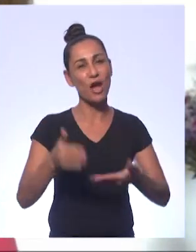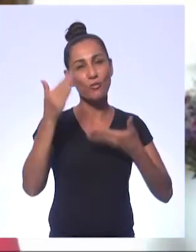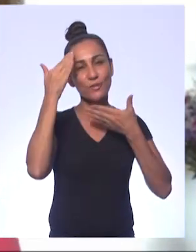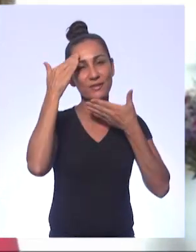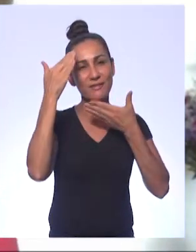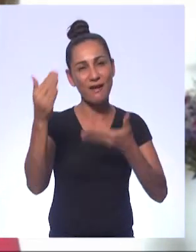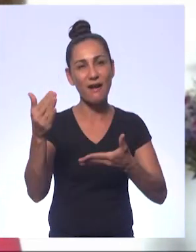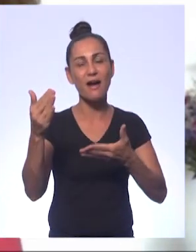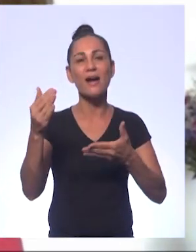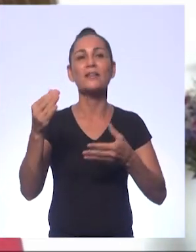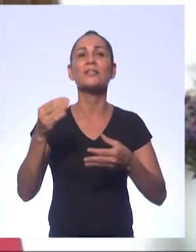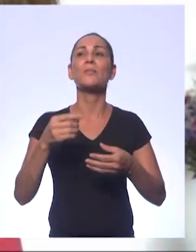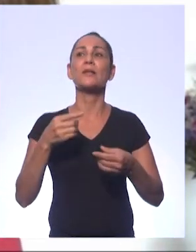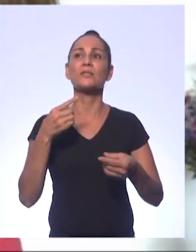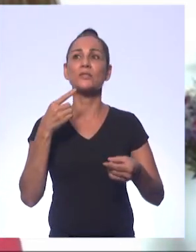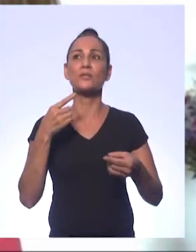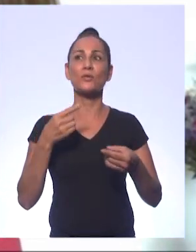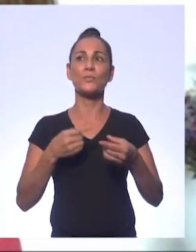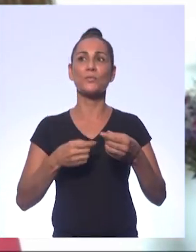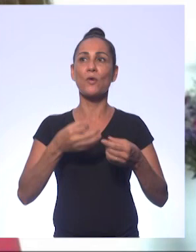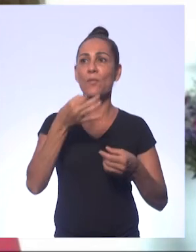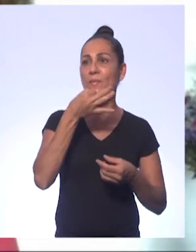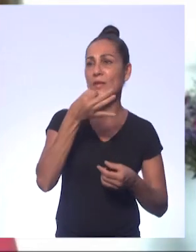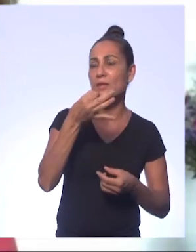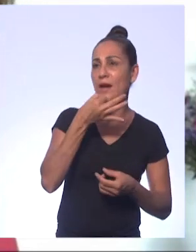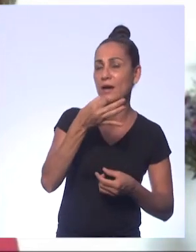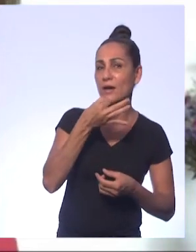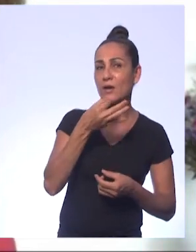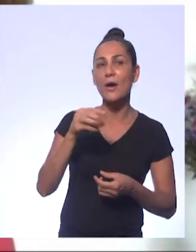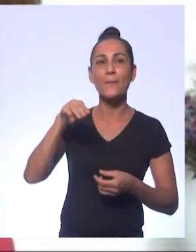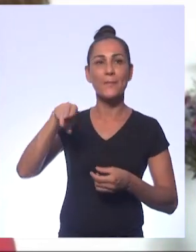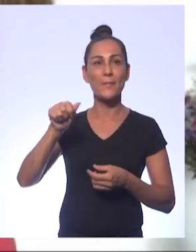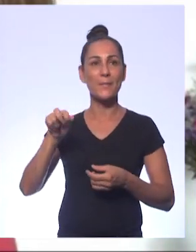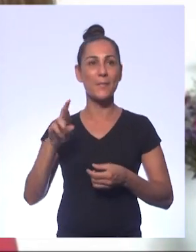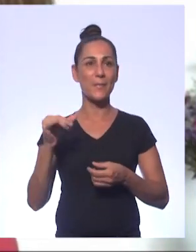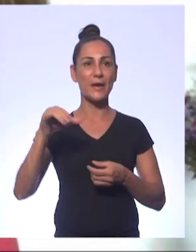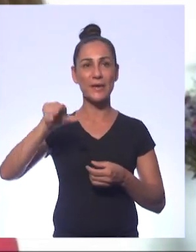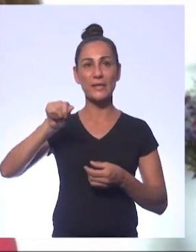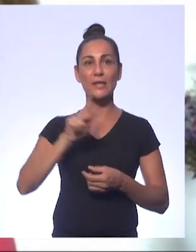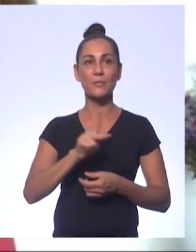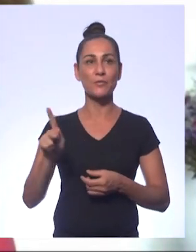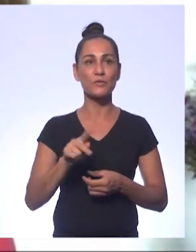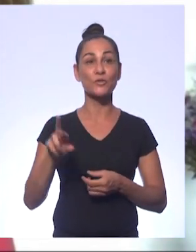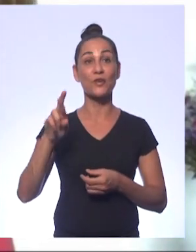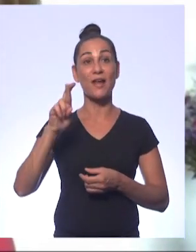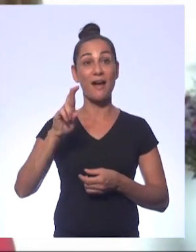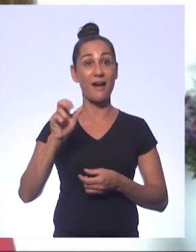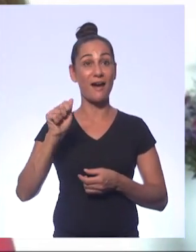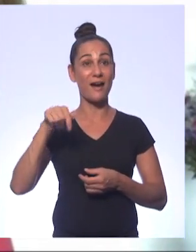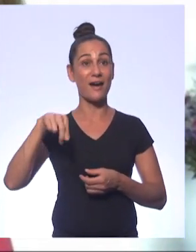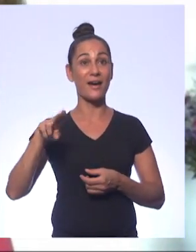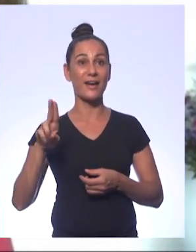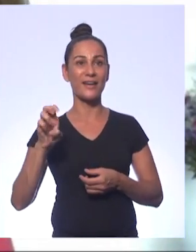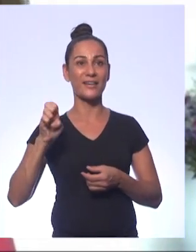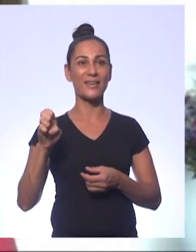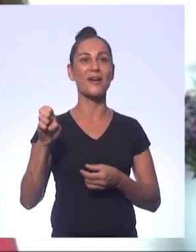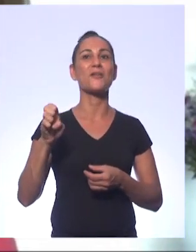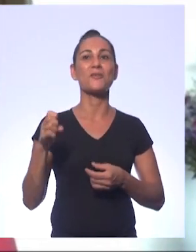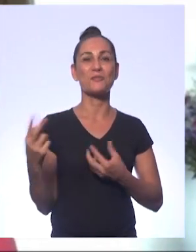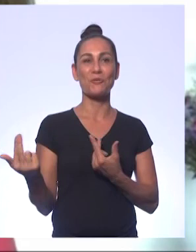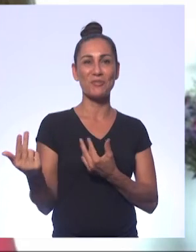pelos comentários, que é a professora Maria Aparecida, a professora Raquel, minha xará,